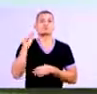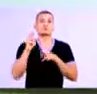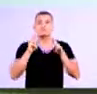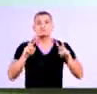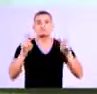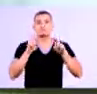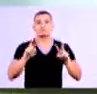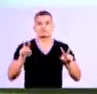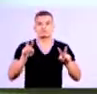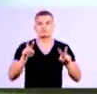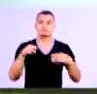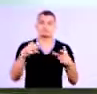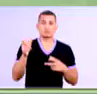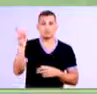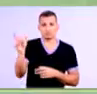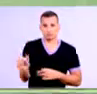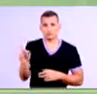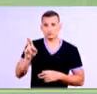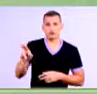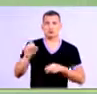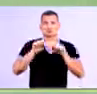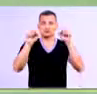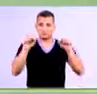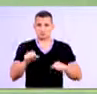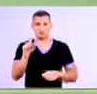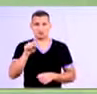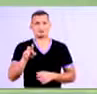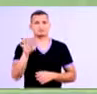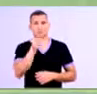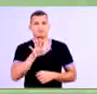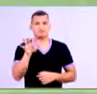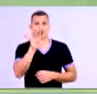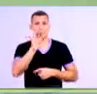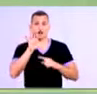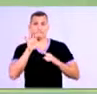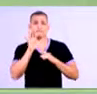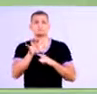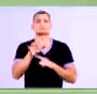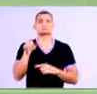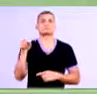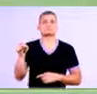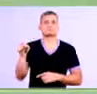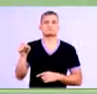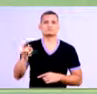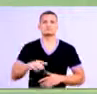o usuário, o sistema é a interface que se apresenta para ele.